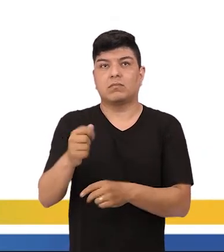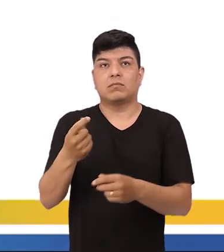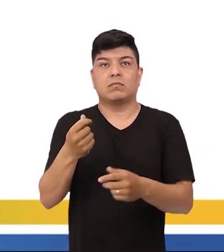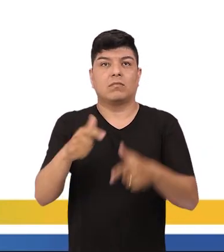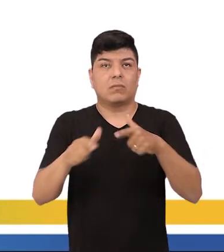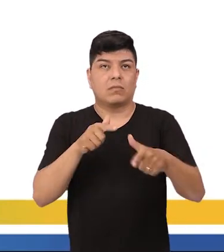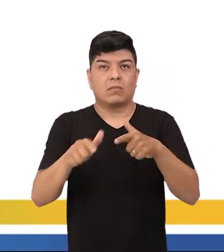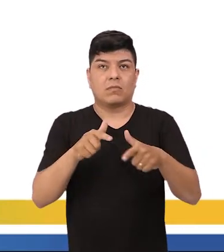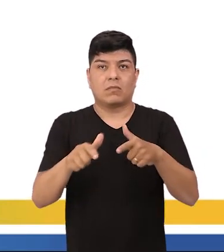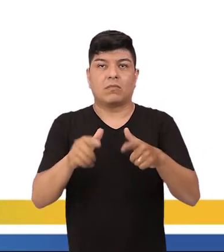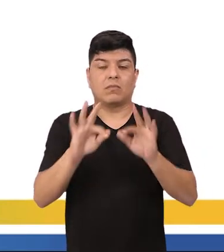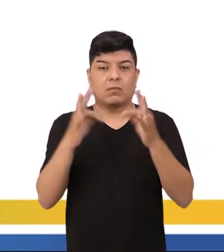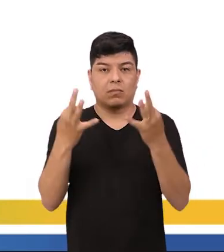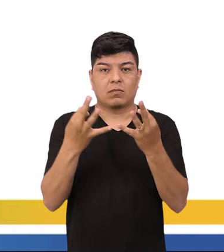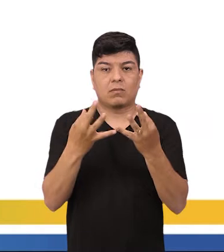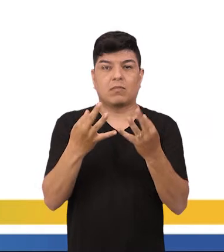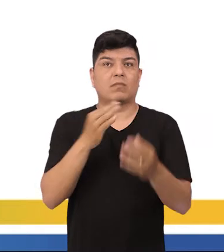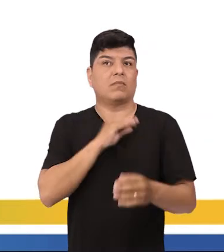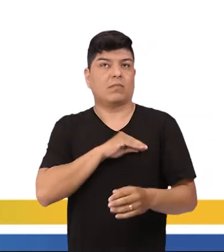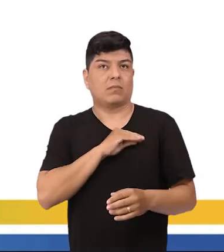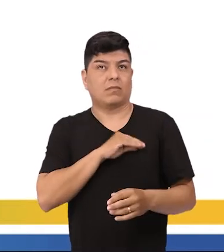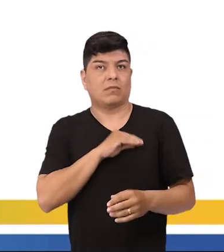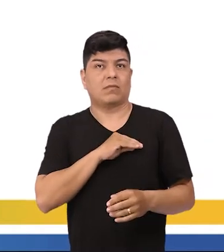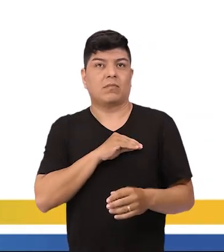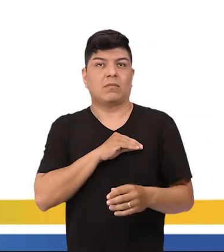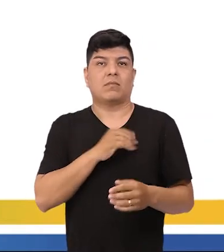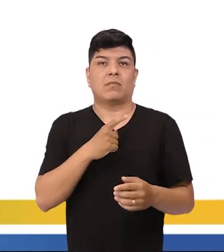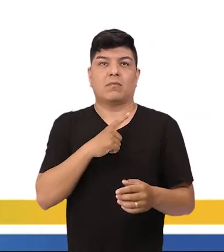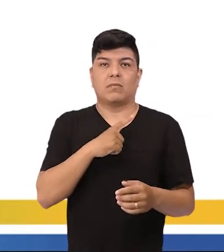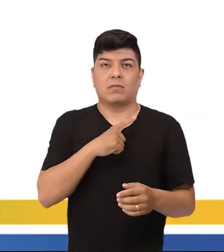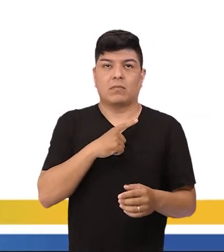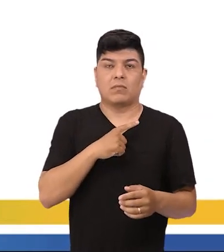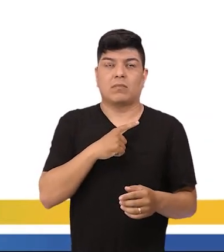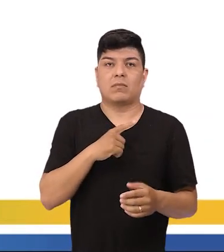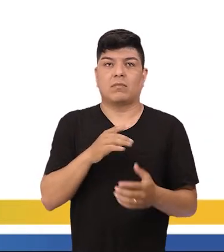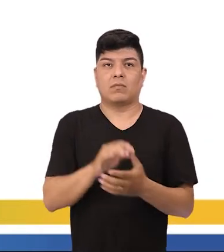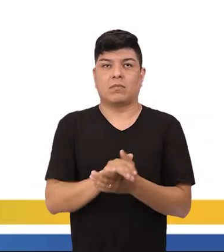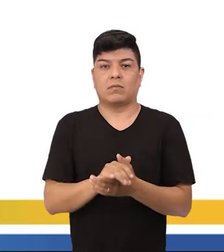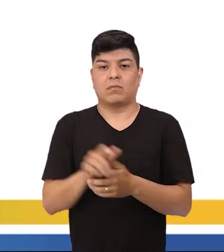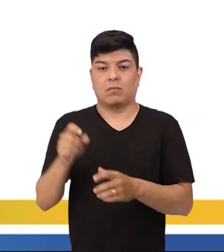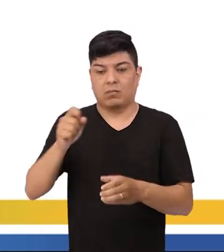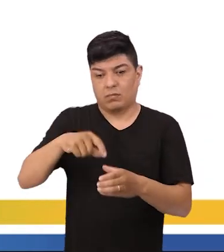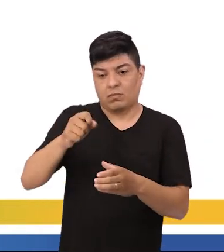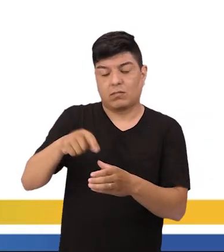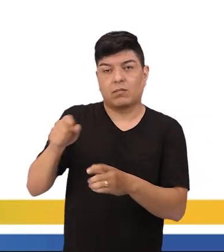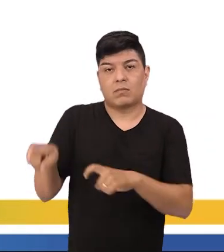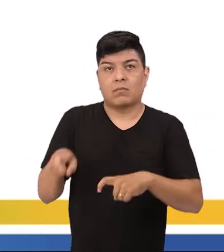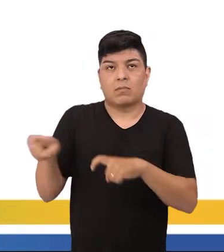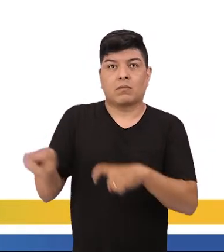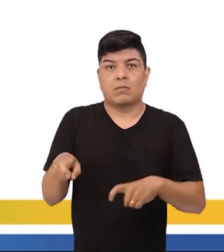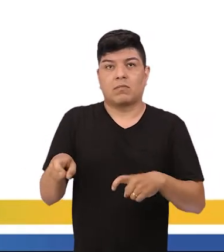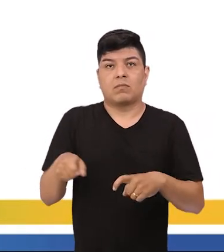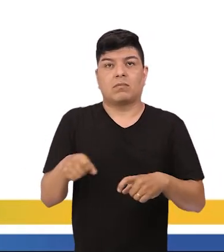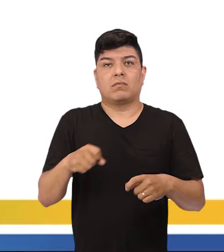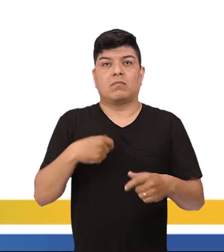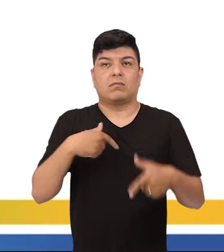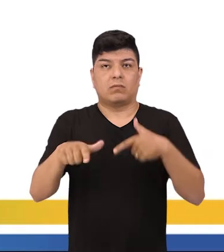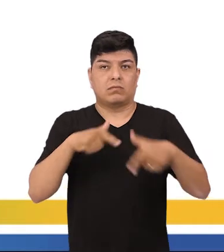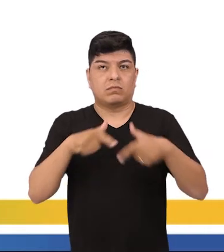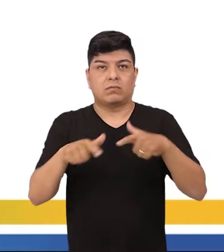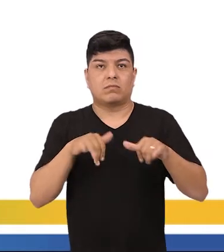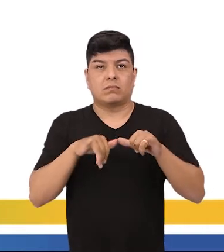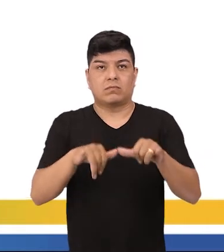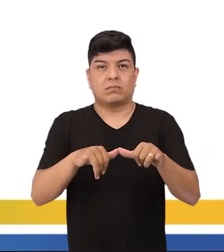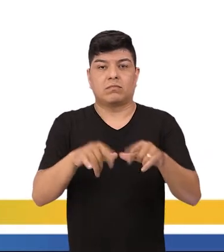obra familiar, assalariada, subsistência, né? A agricultura de subsistência e atividades mercantis, o